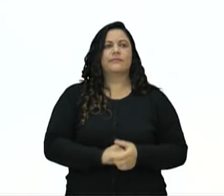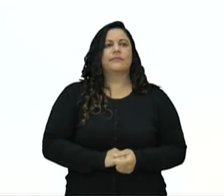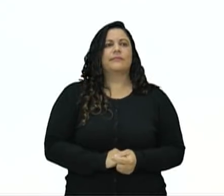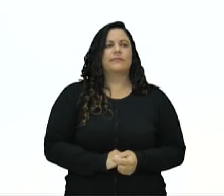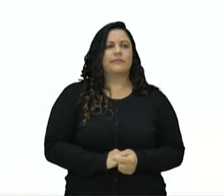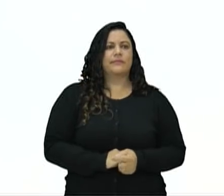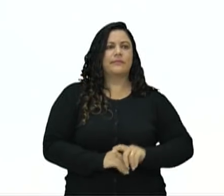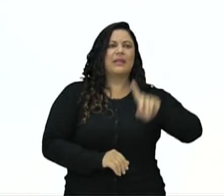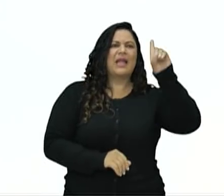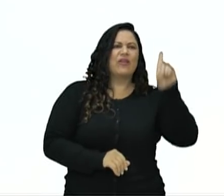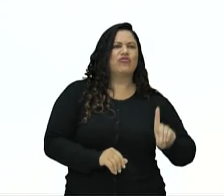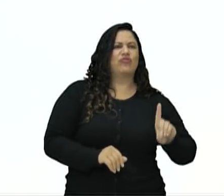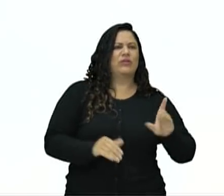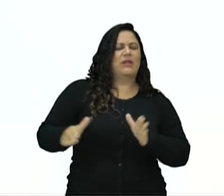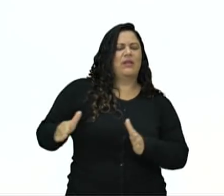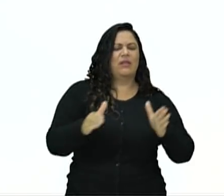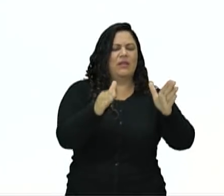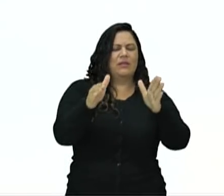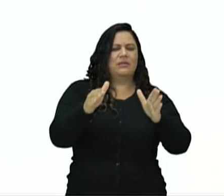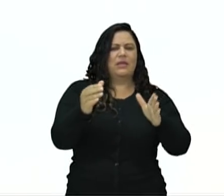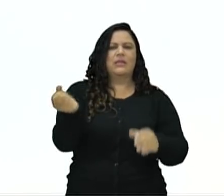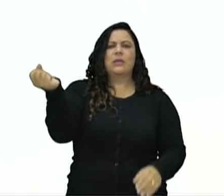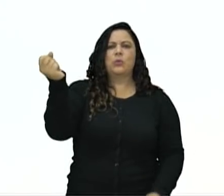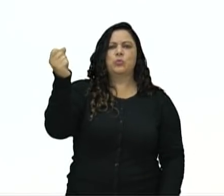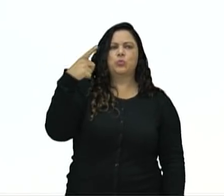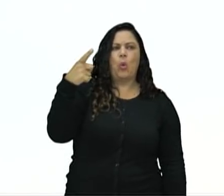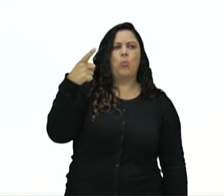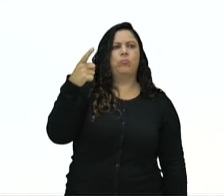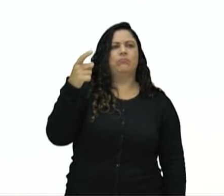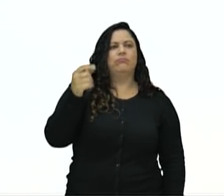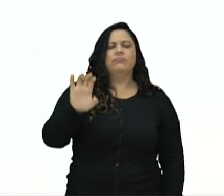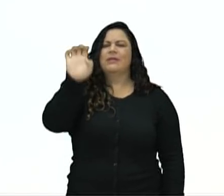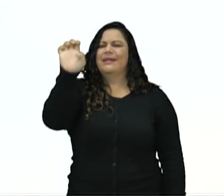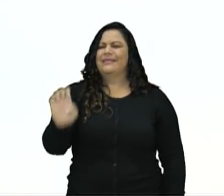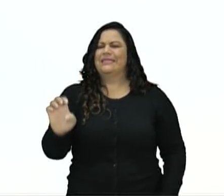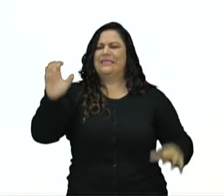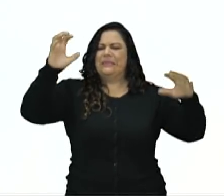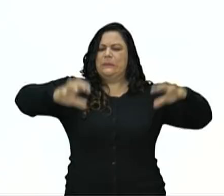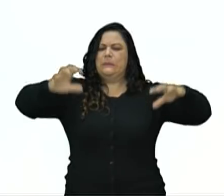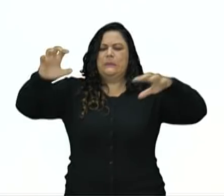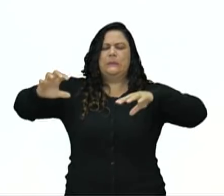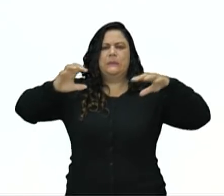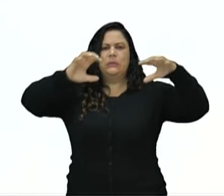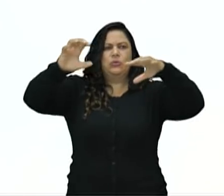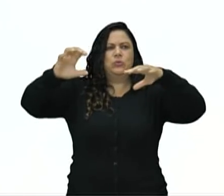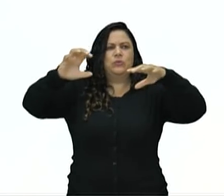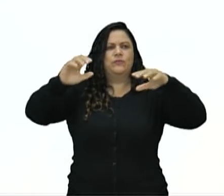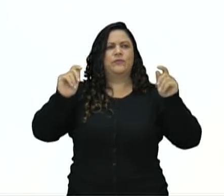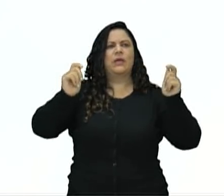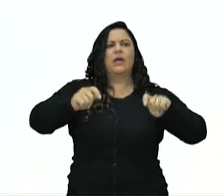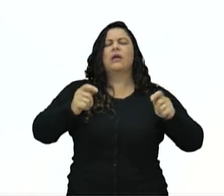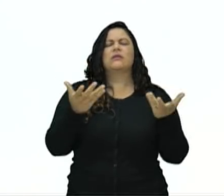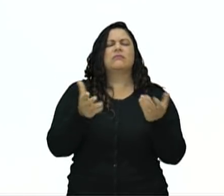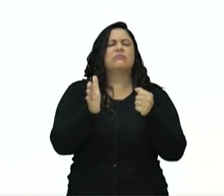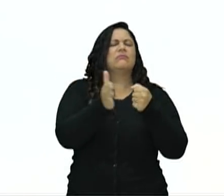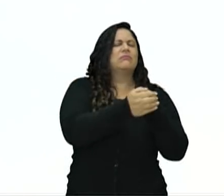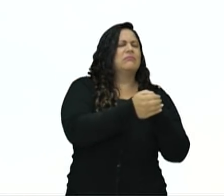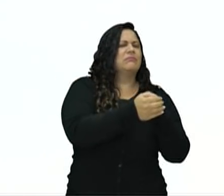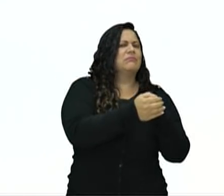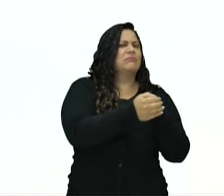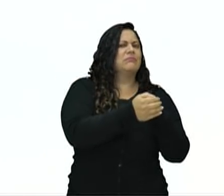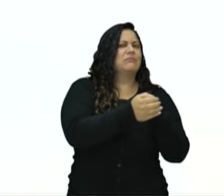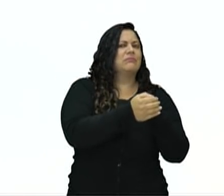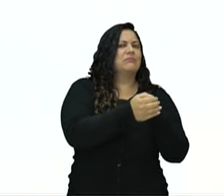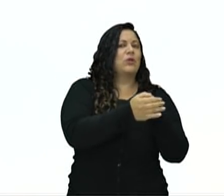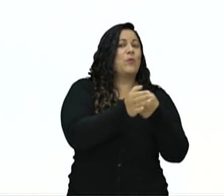estrada, sol, à esquerda, chuva. Então houve a omissão da forma verbal